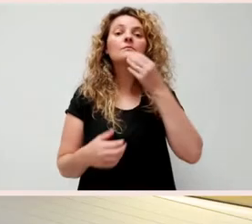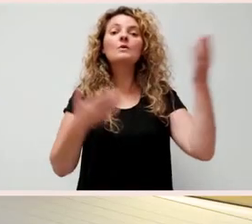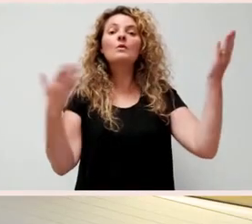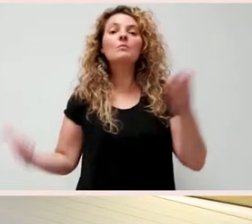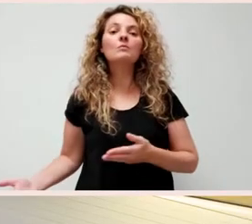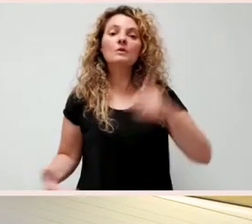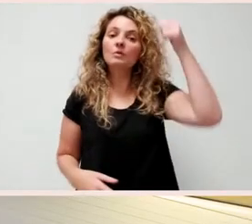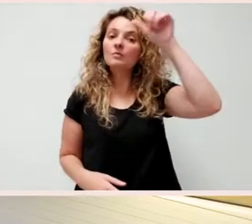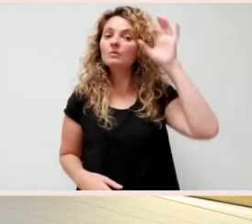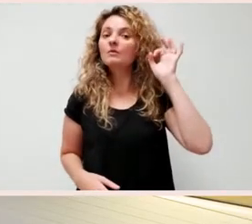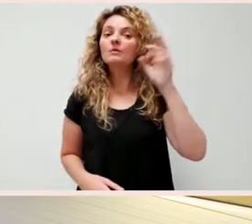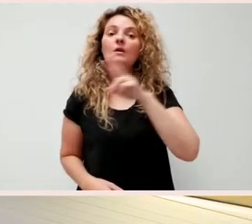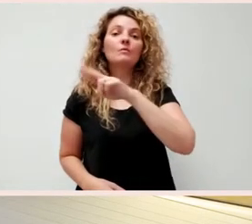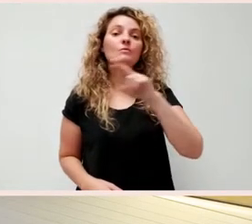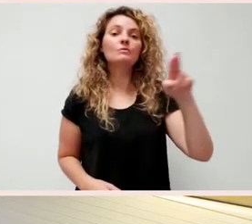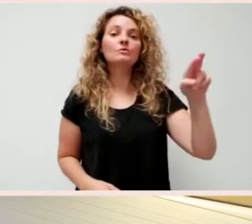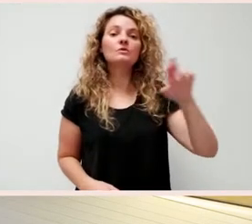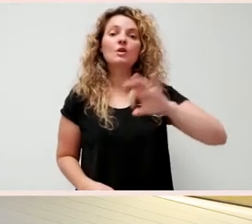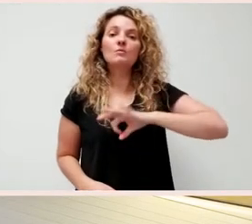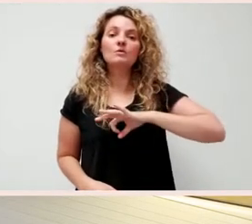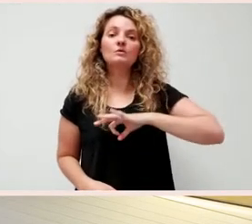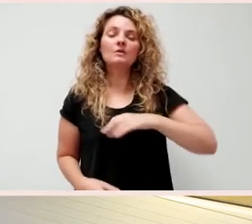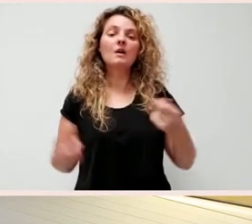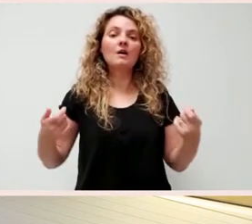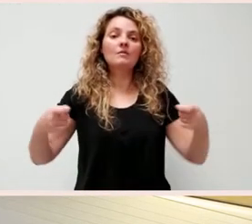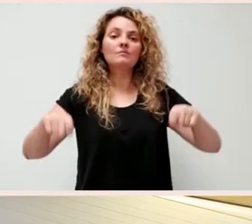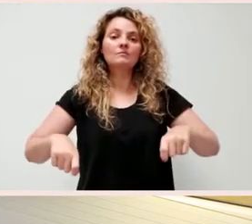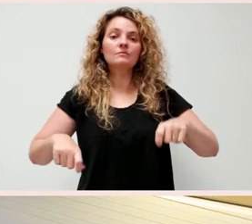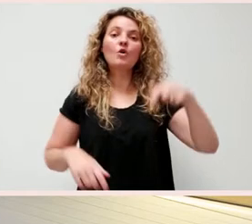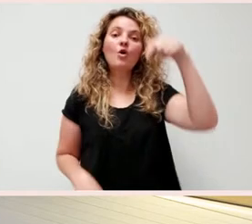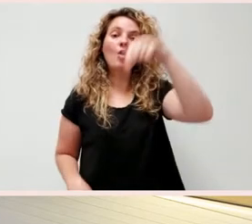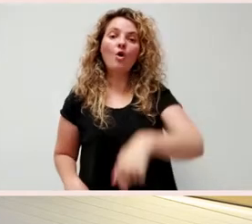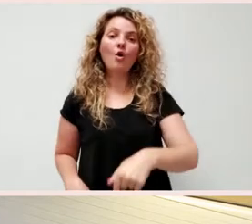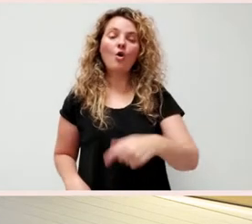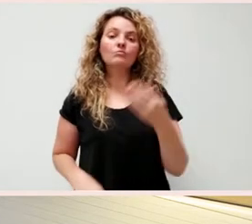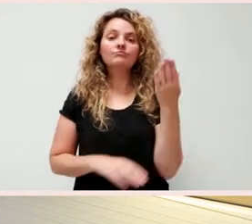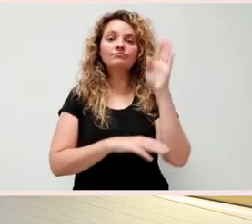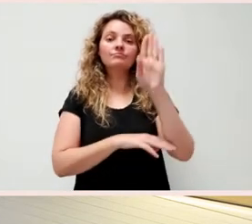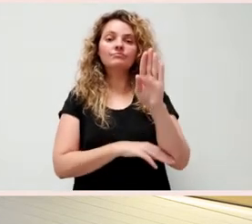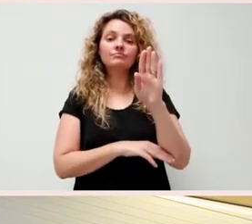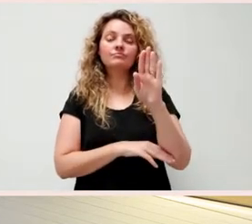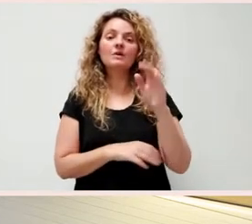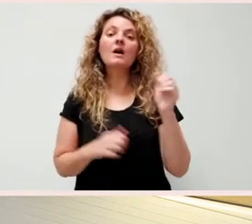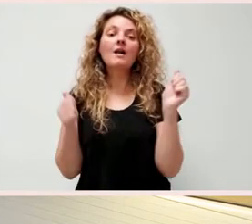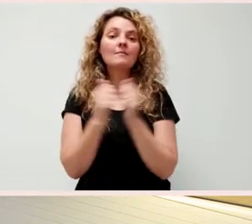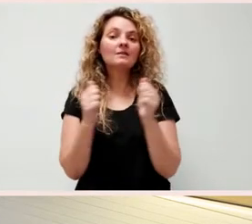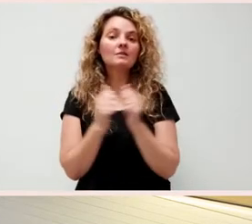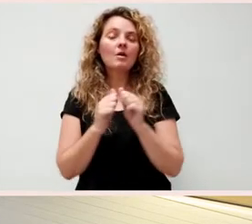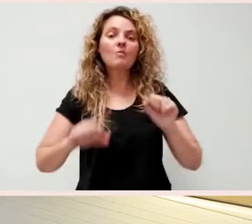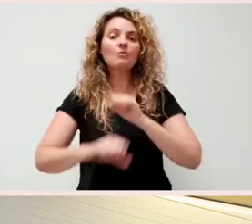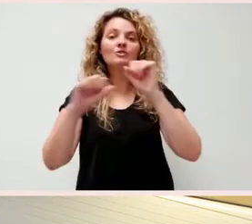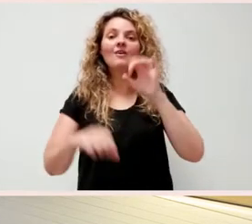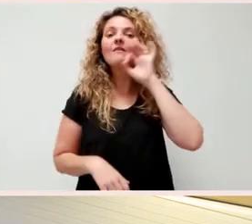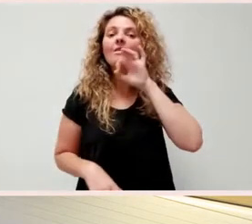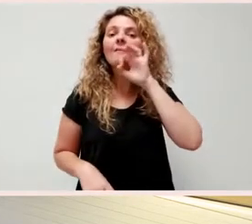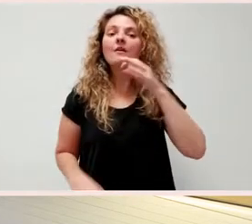Benvidas e benvidos ao Museo de Pontevedra a Porta Pechada. Hoxe quero mostrarvos unha das xoias da metalurxia protohistórica